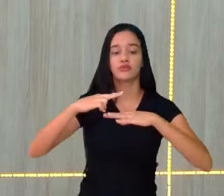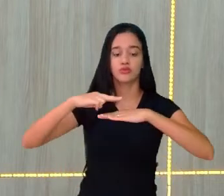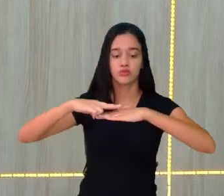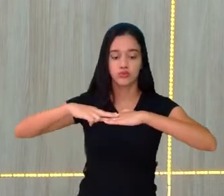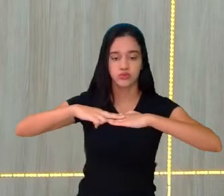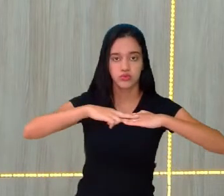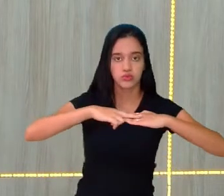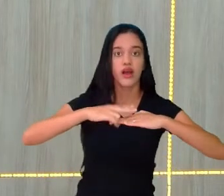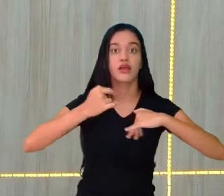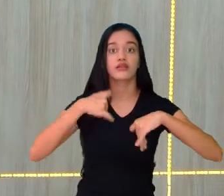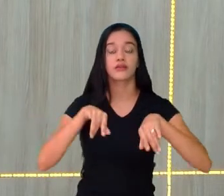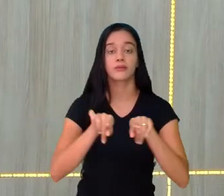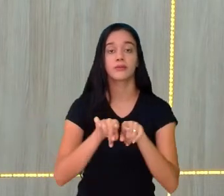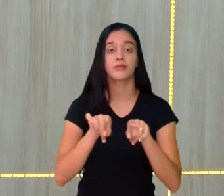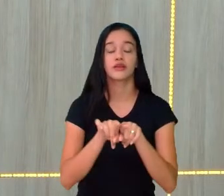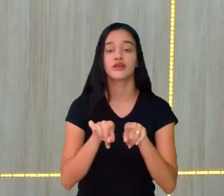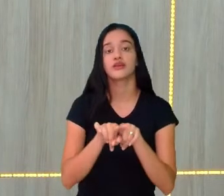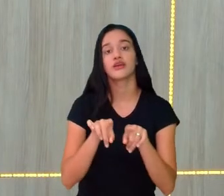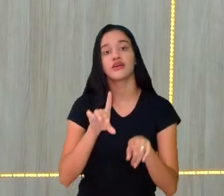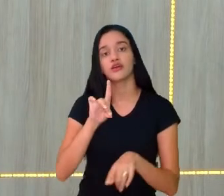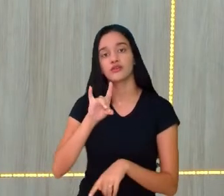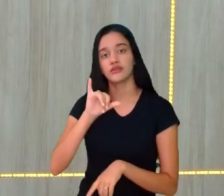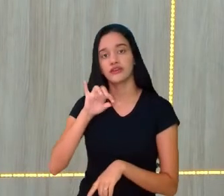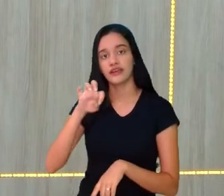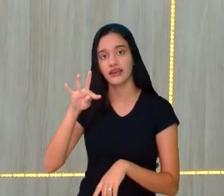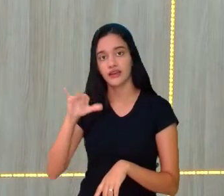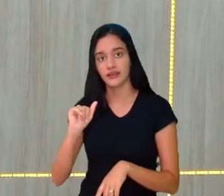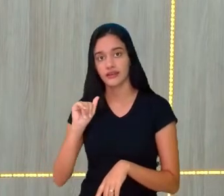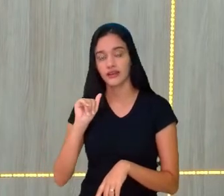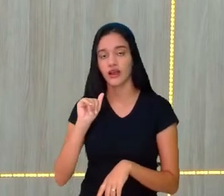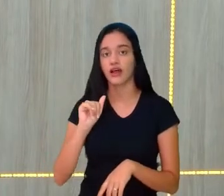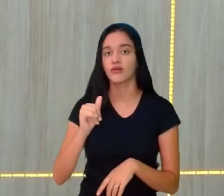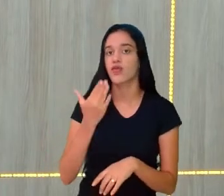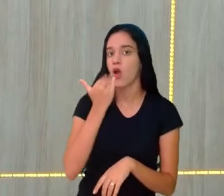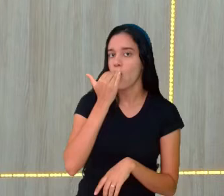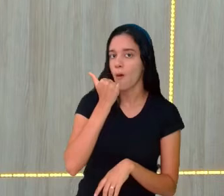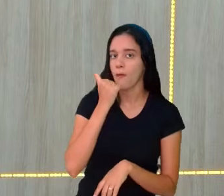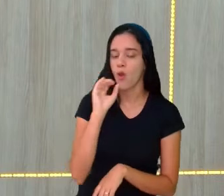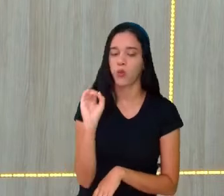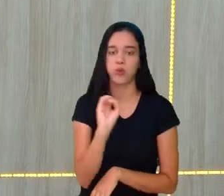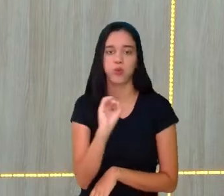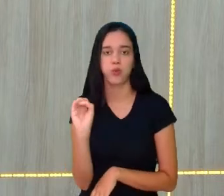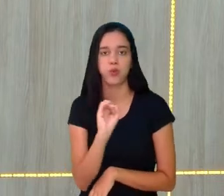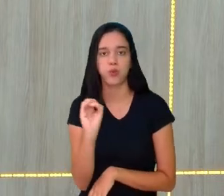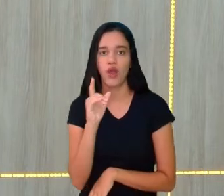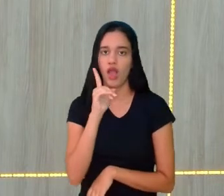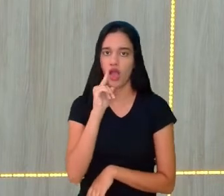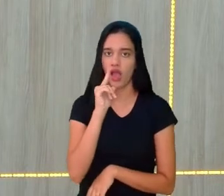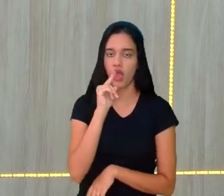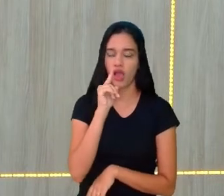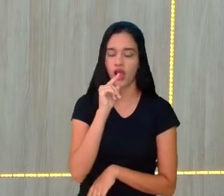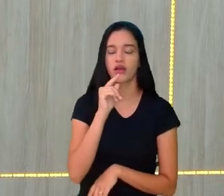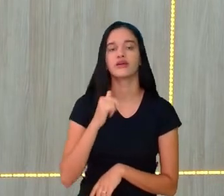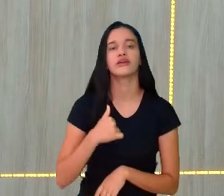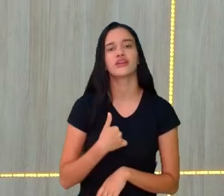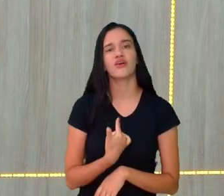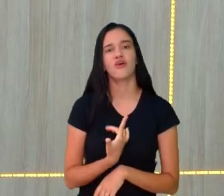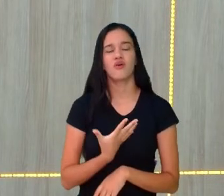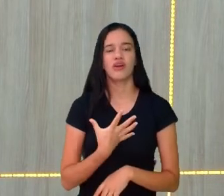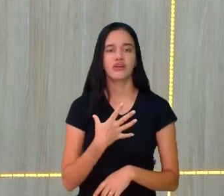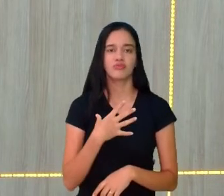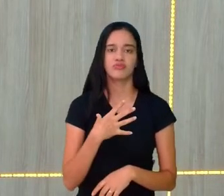um tempo, né, numa dieta, digamos que zero, né, sem ingestão de alimentos, né, de água. Eu fiquei